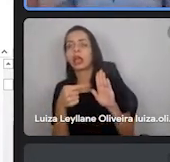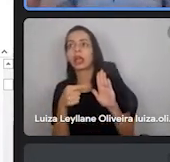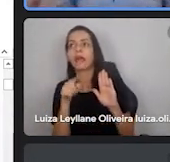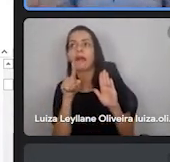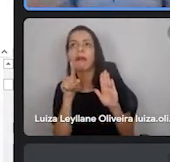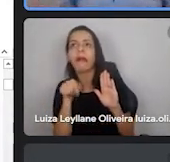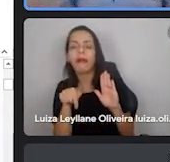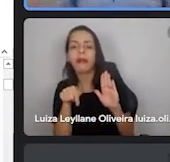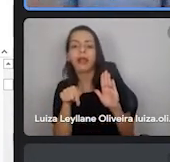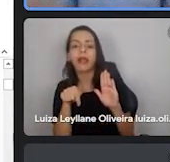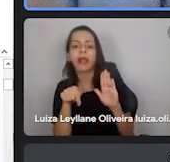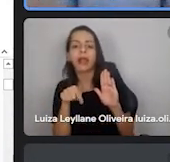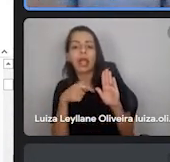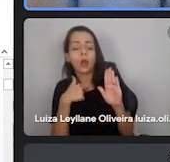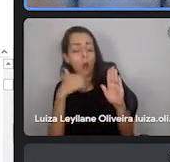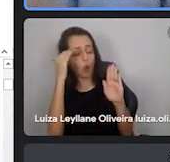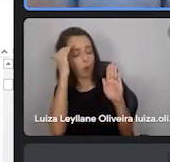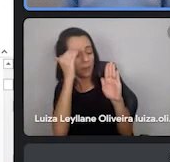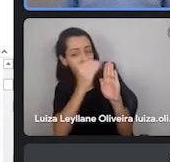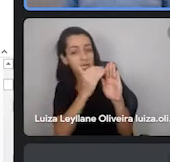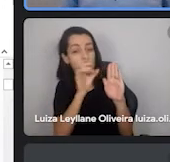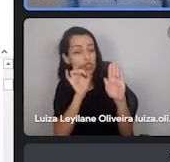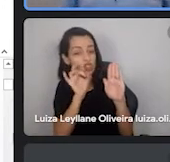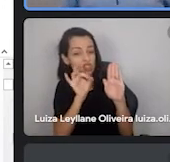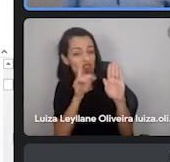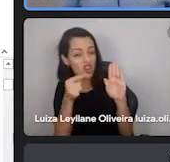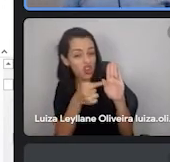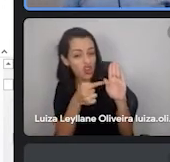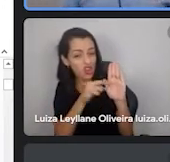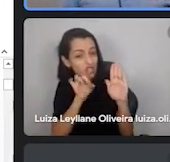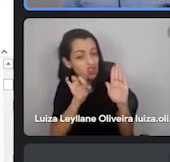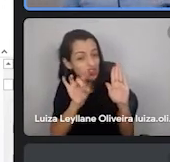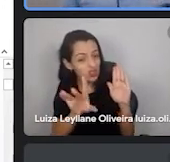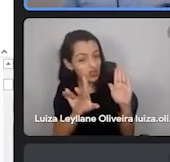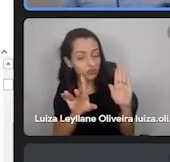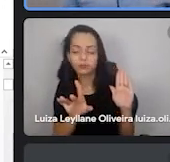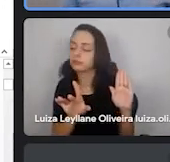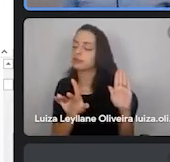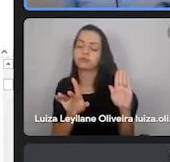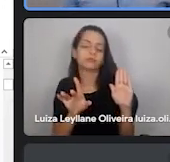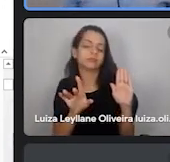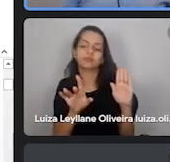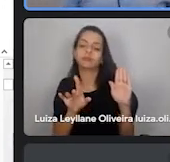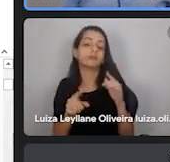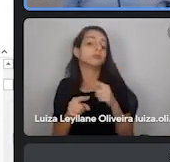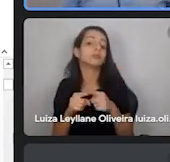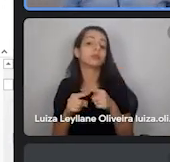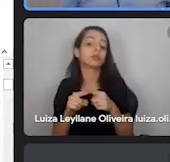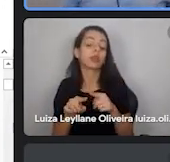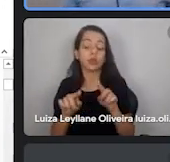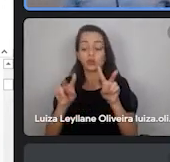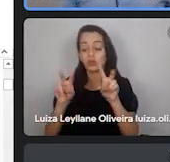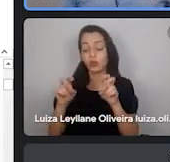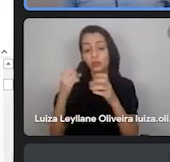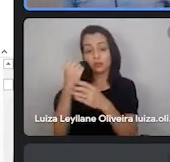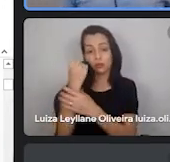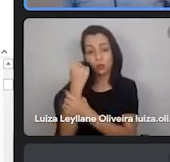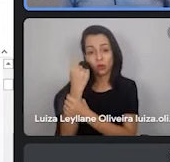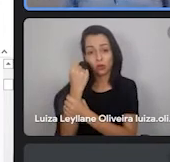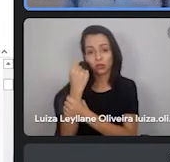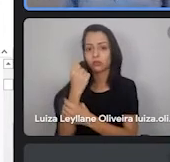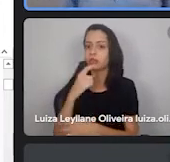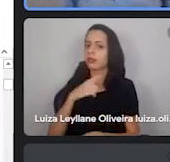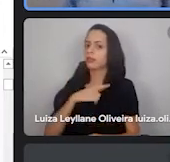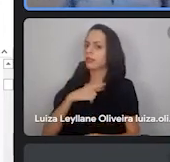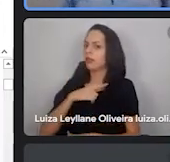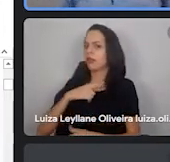eu tenho que fazer só aquilo? Não. Porque referente à segurança, tem vários